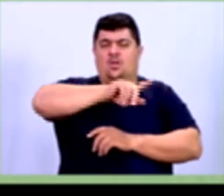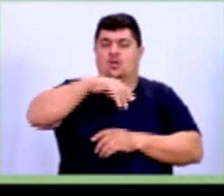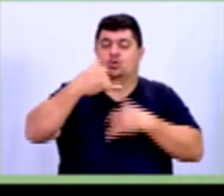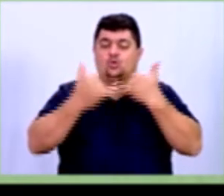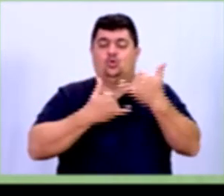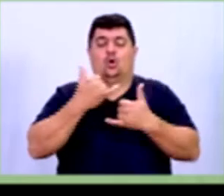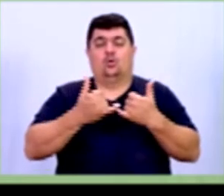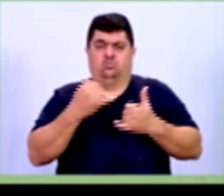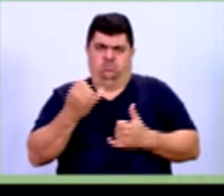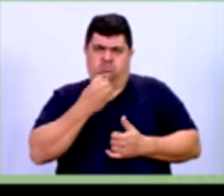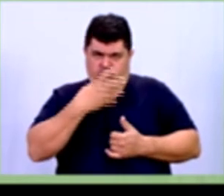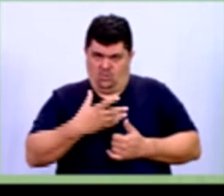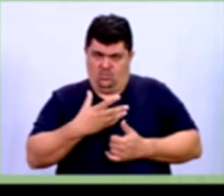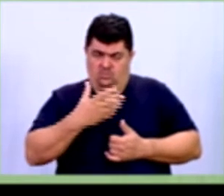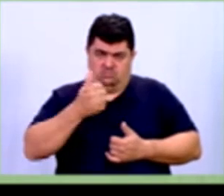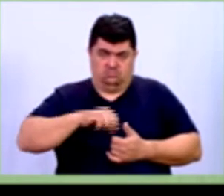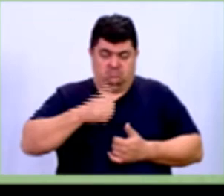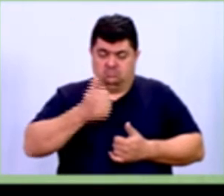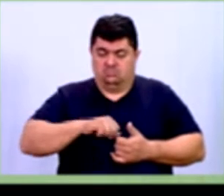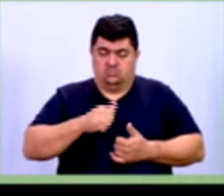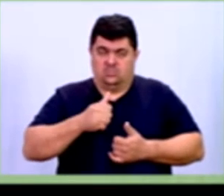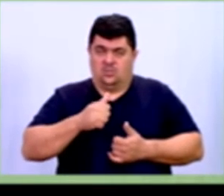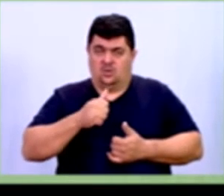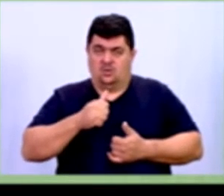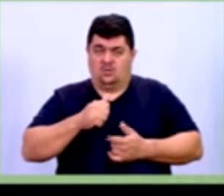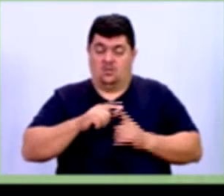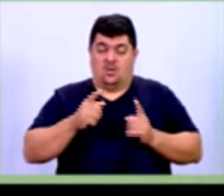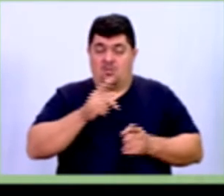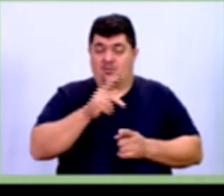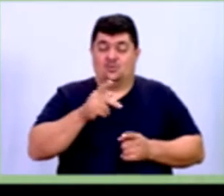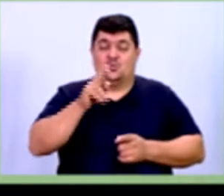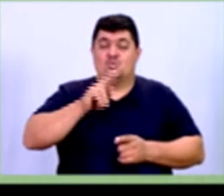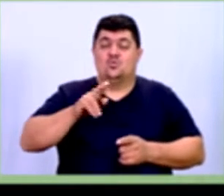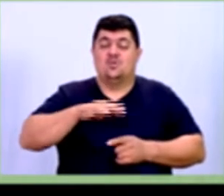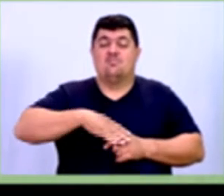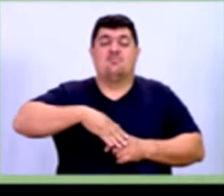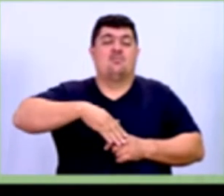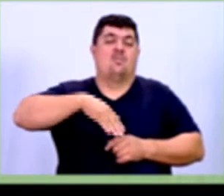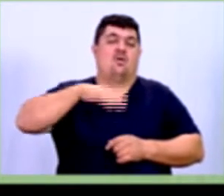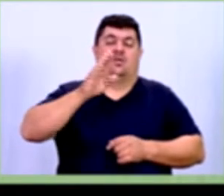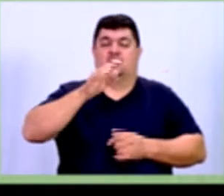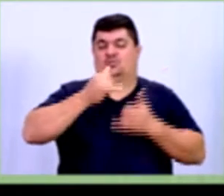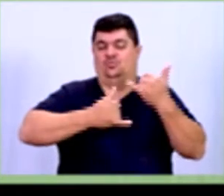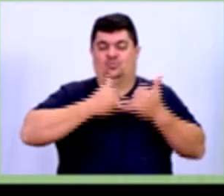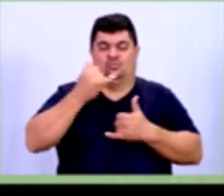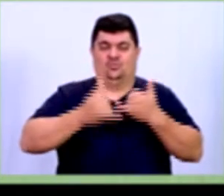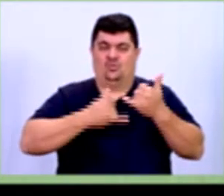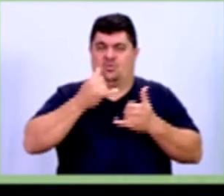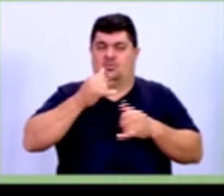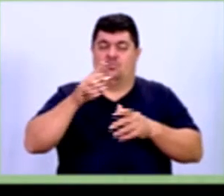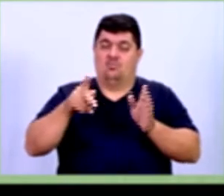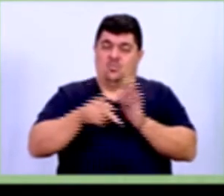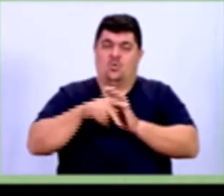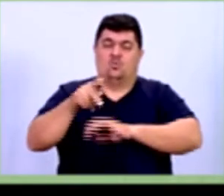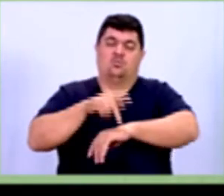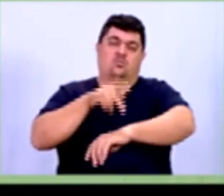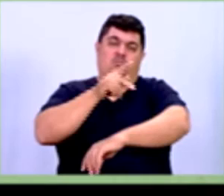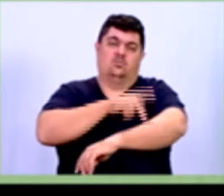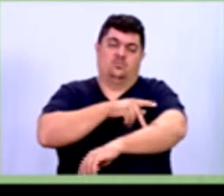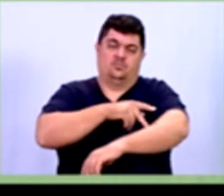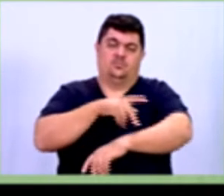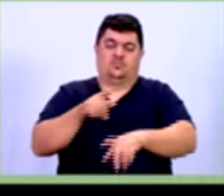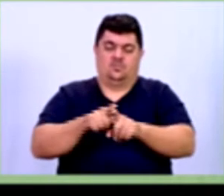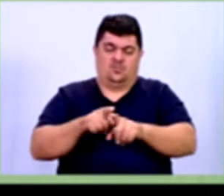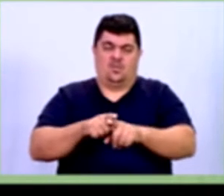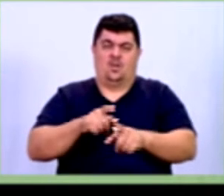jogos, que são um dos recursos que mais os professores utilizam. Os jogos pedagógicos na alfabetização e também